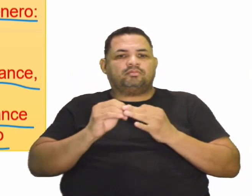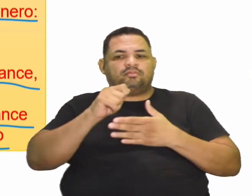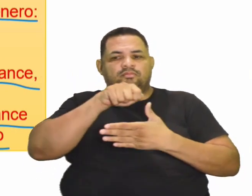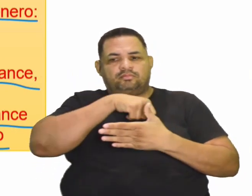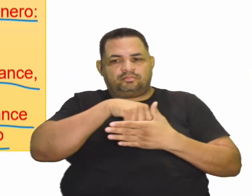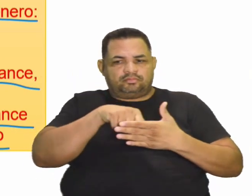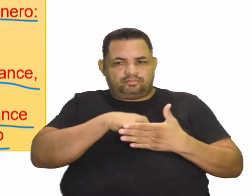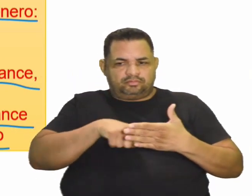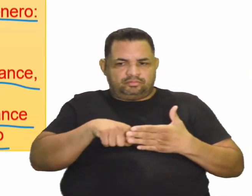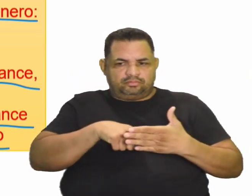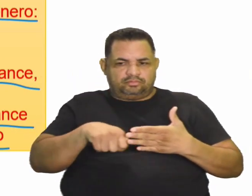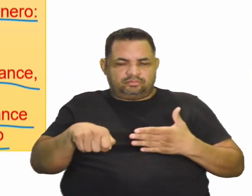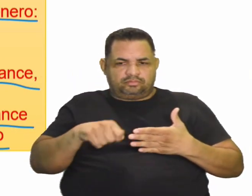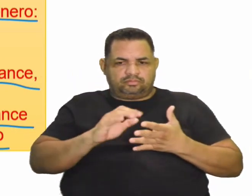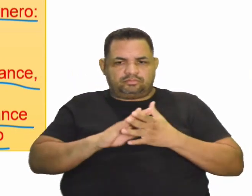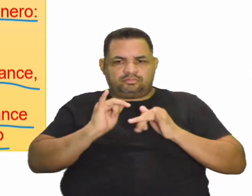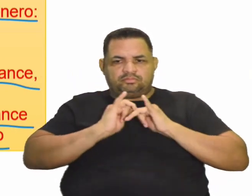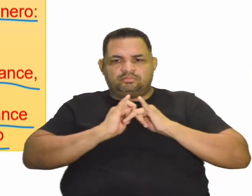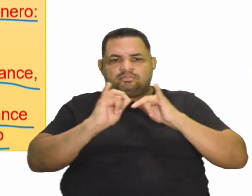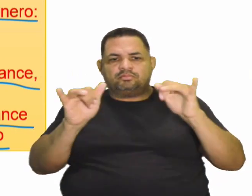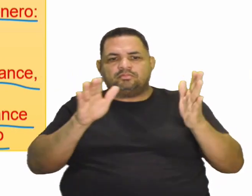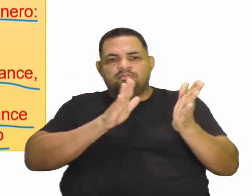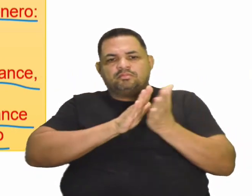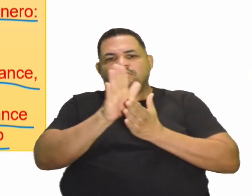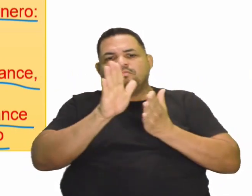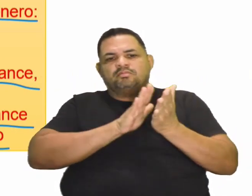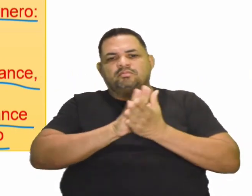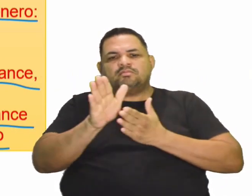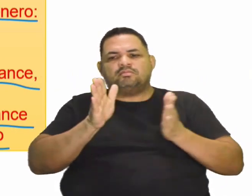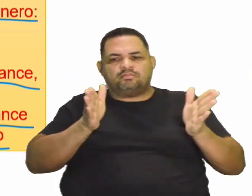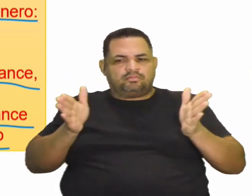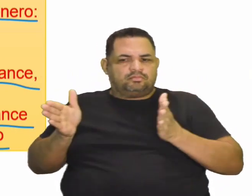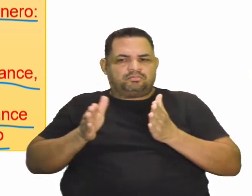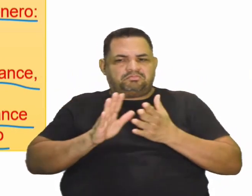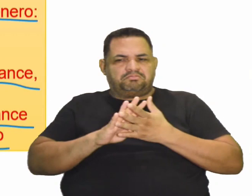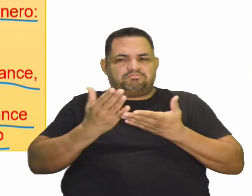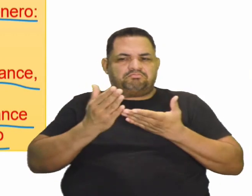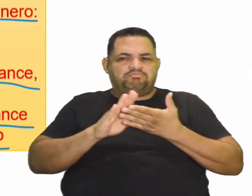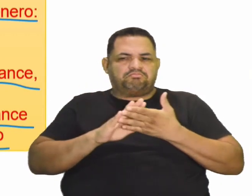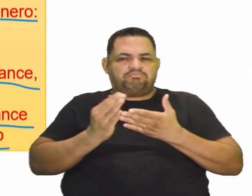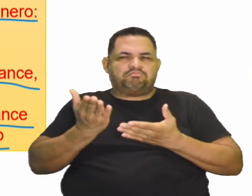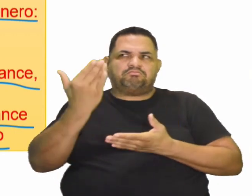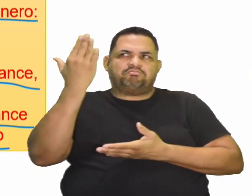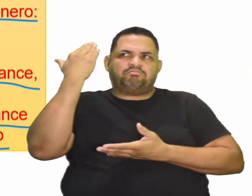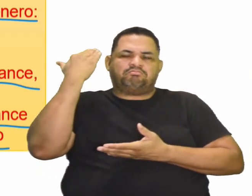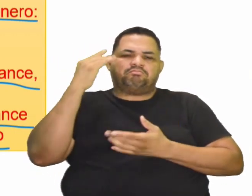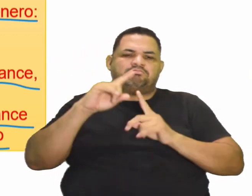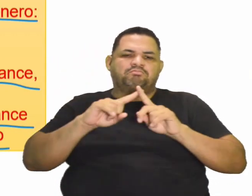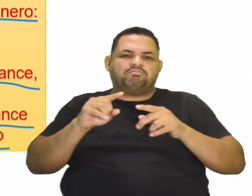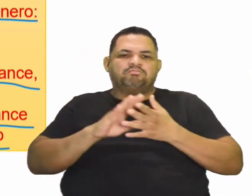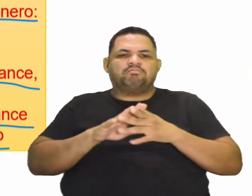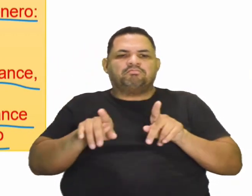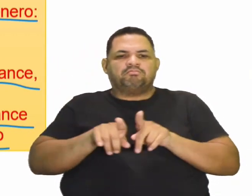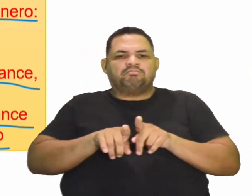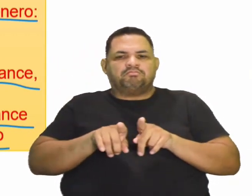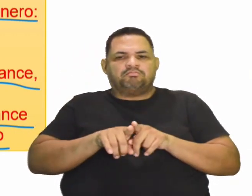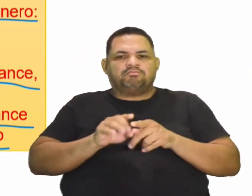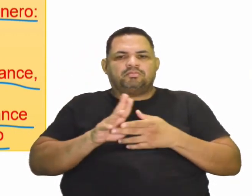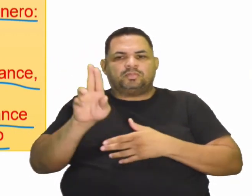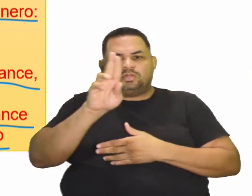escritos, publicados aí em períodos aí bem distantes, né? Mesmo assim, ainda são livros abordados pelo